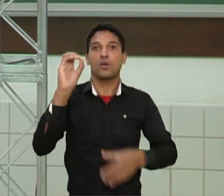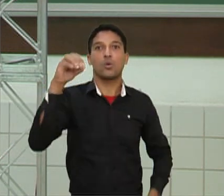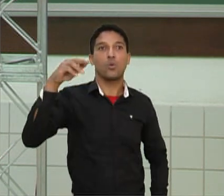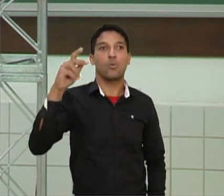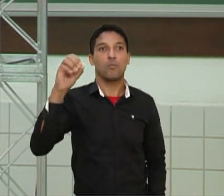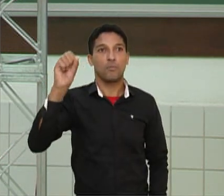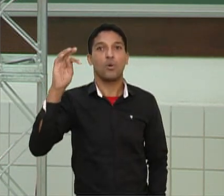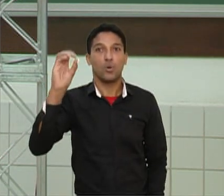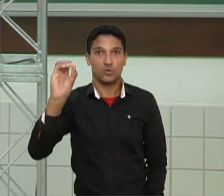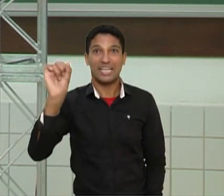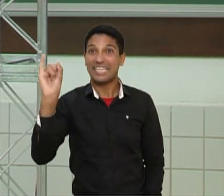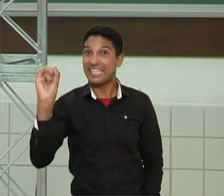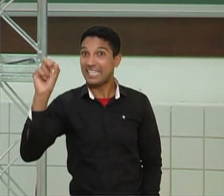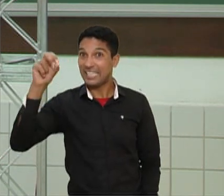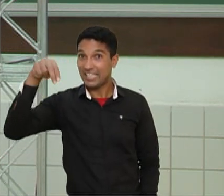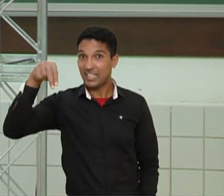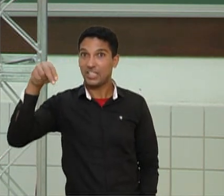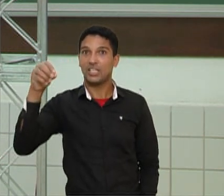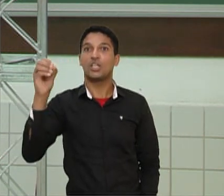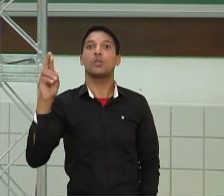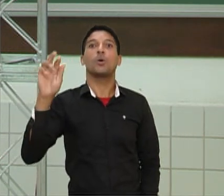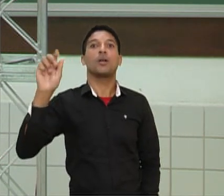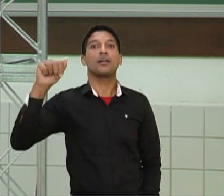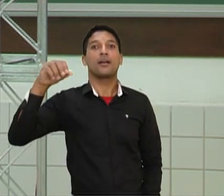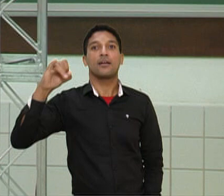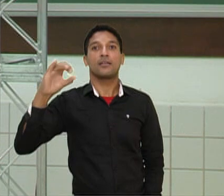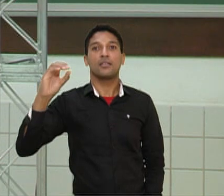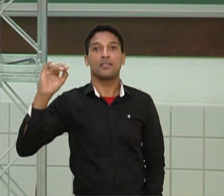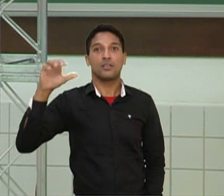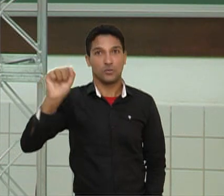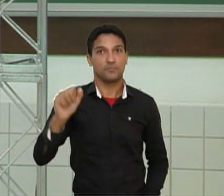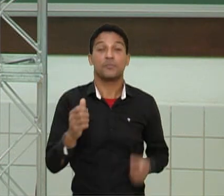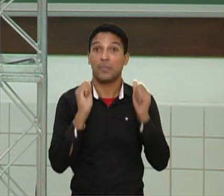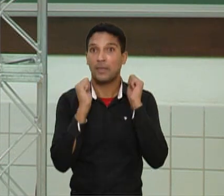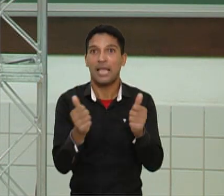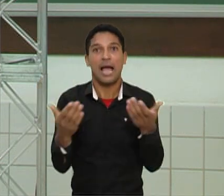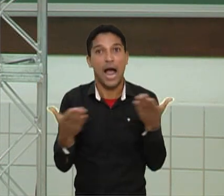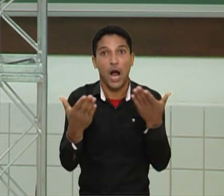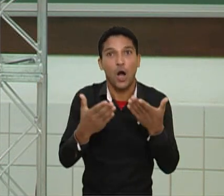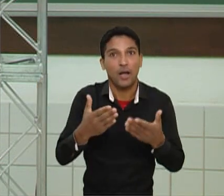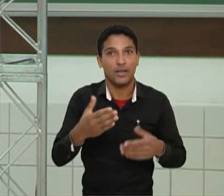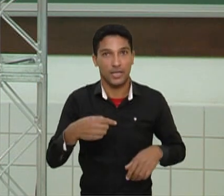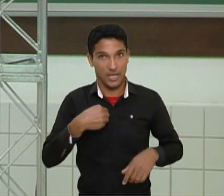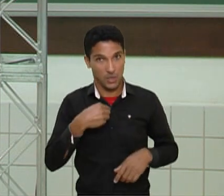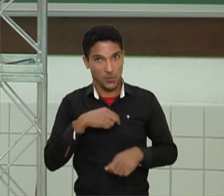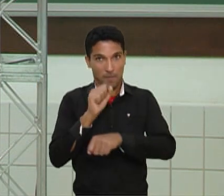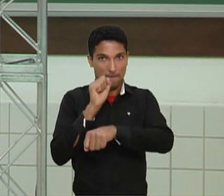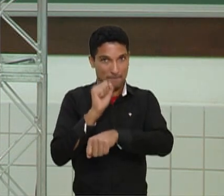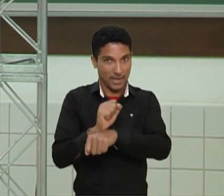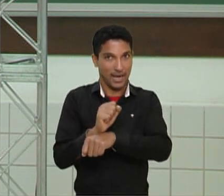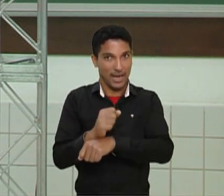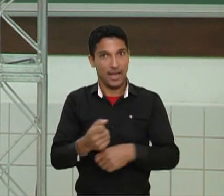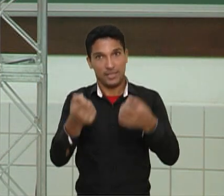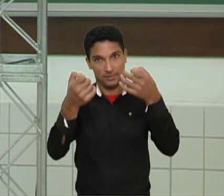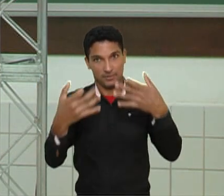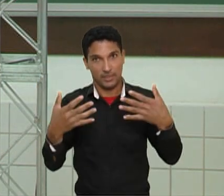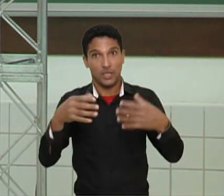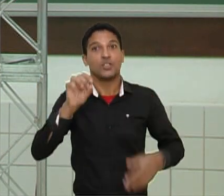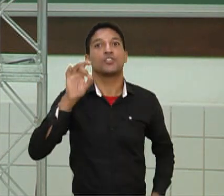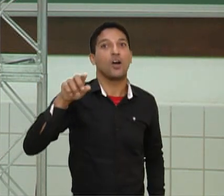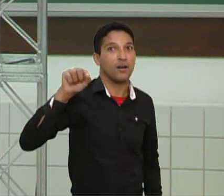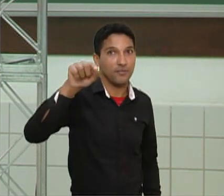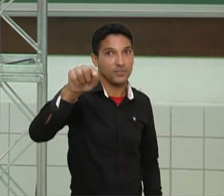e senhores, eu vou parar de falar e vou colocar você, aluninho, para praticar, beleza? Então, primeiro